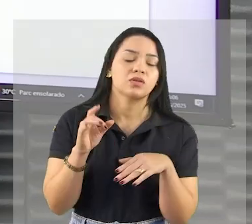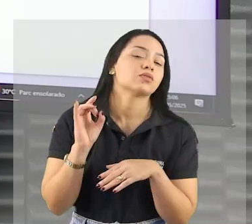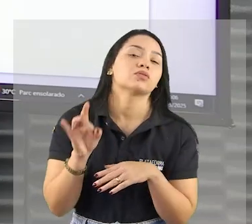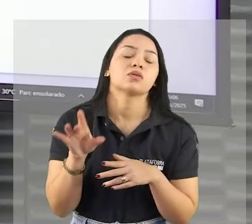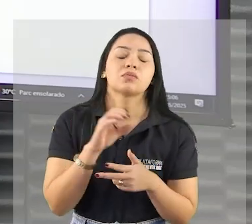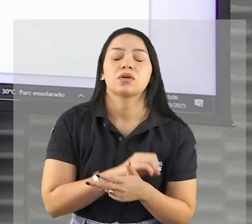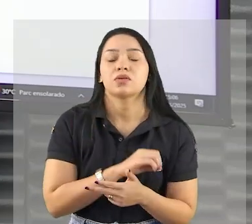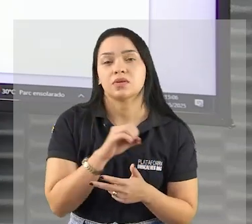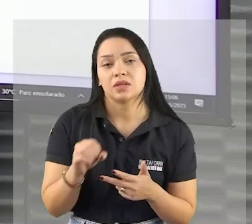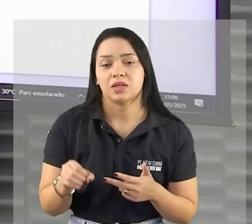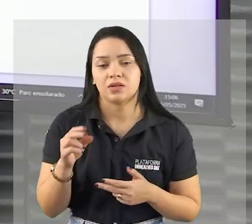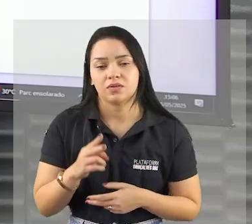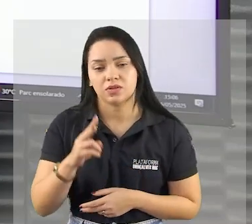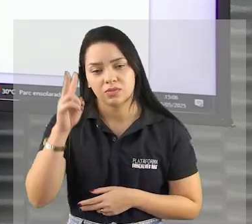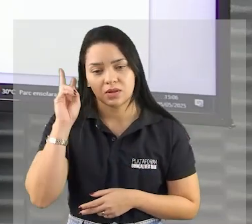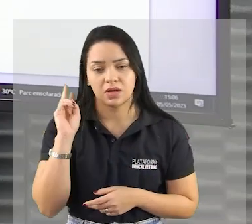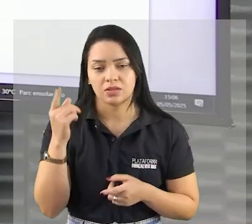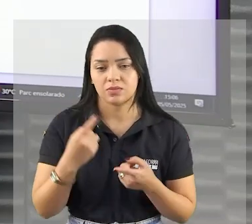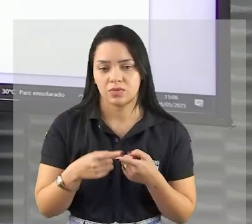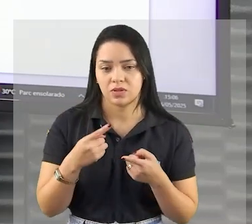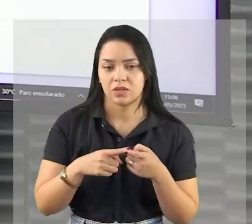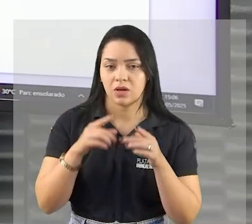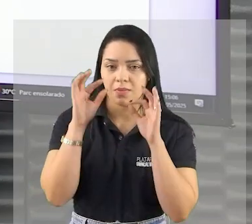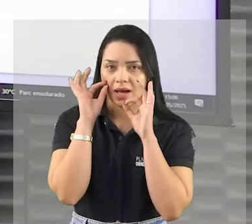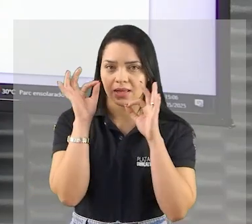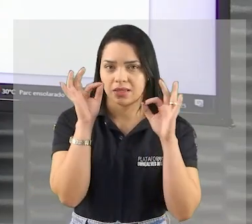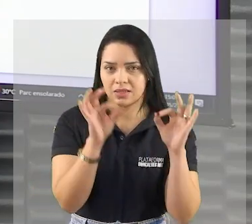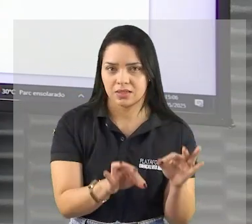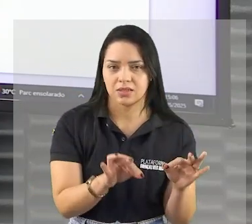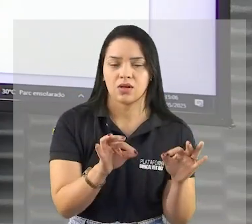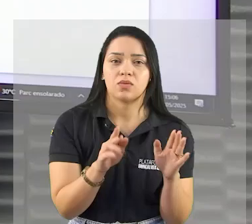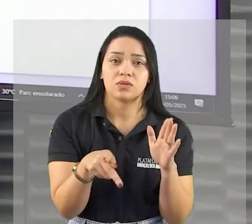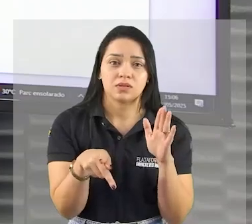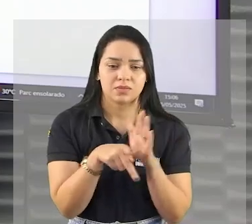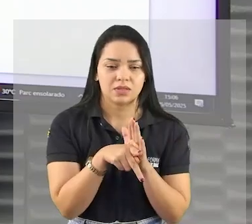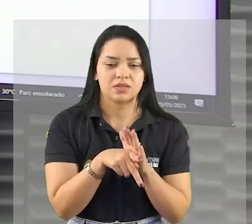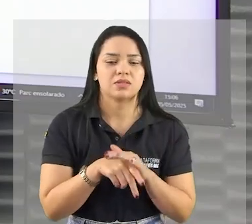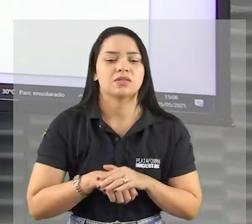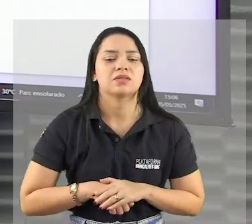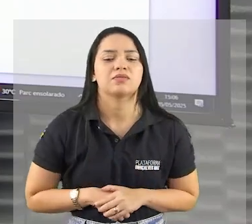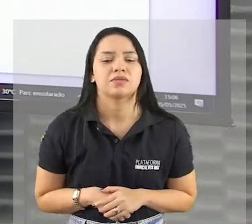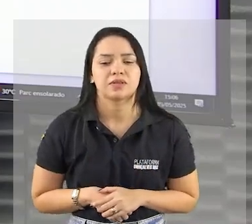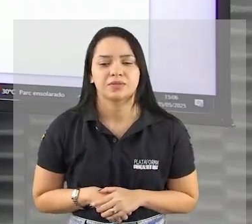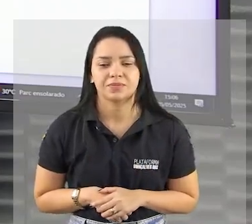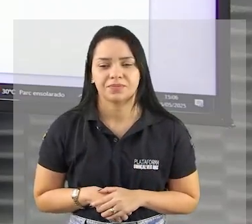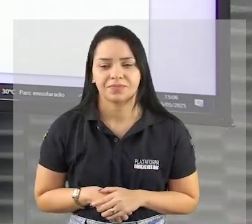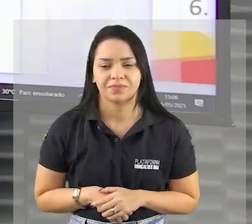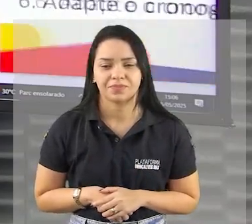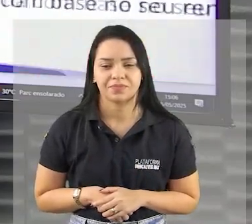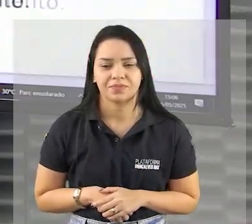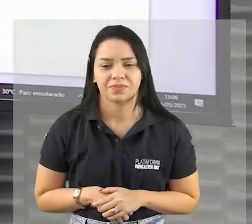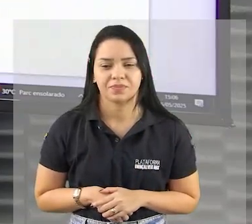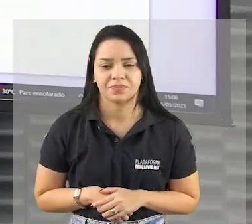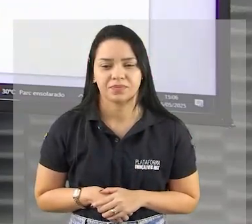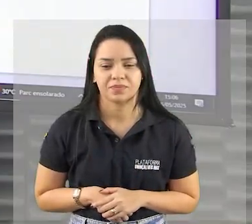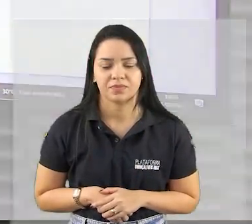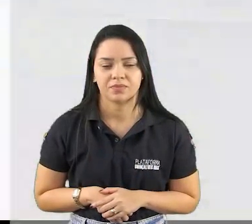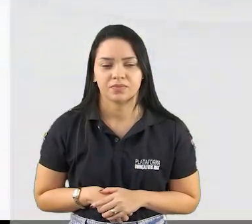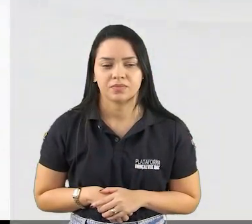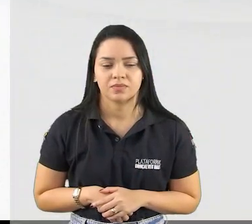o Enem e vestibulares, porque aí você dá uma atenção específica, certo?